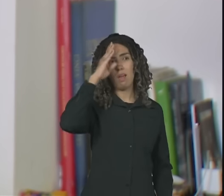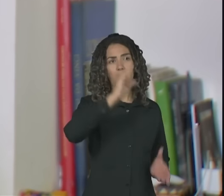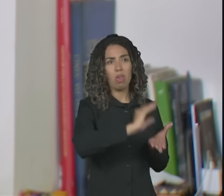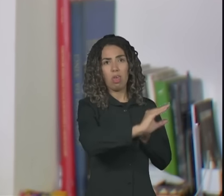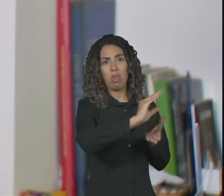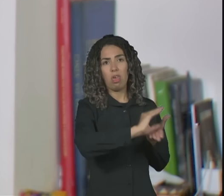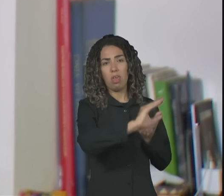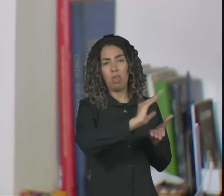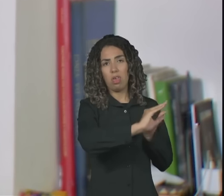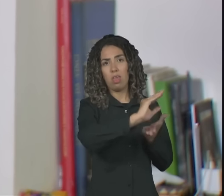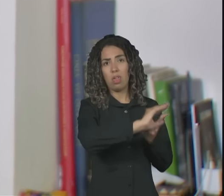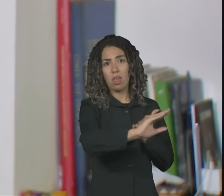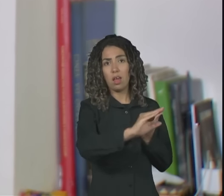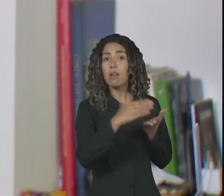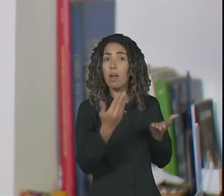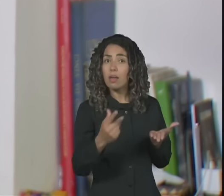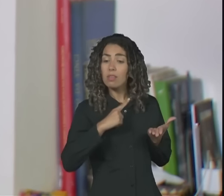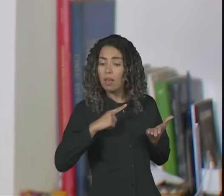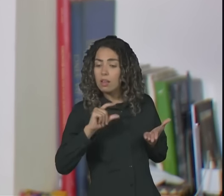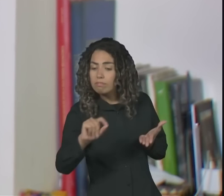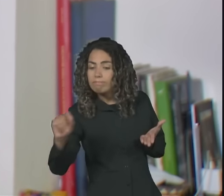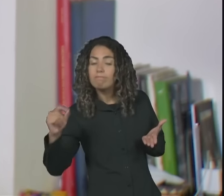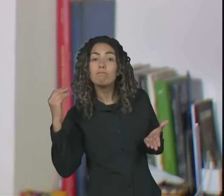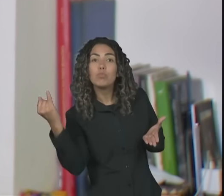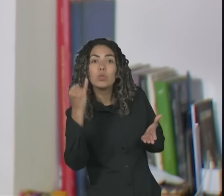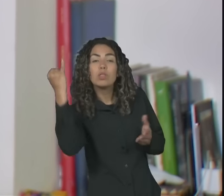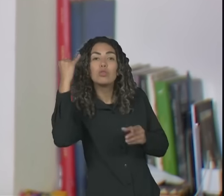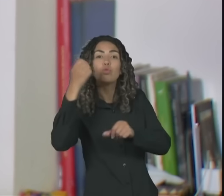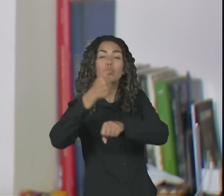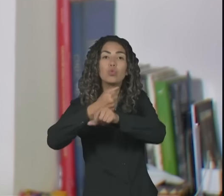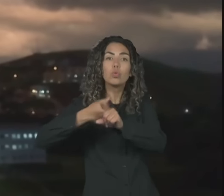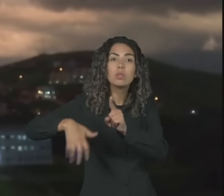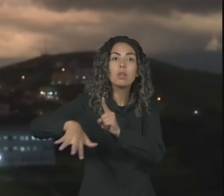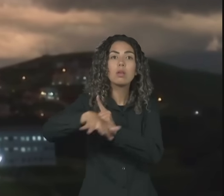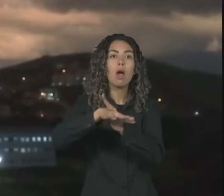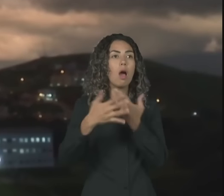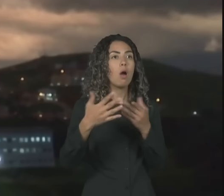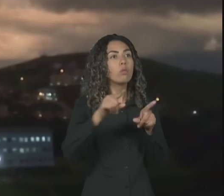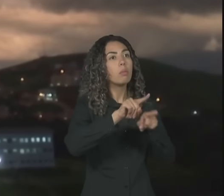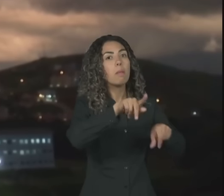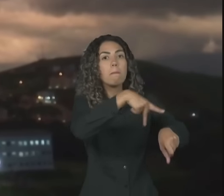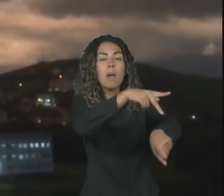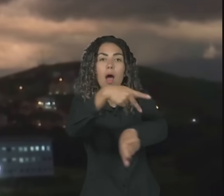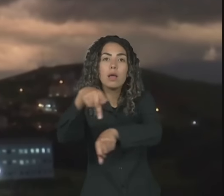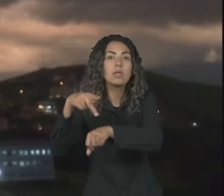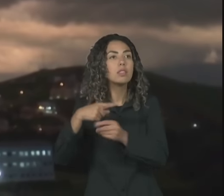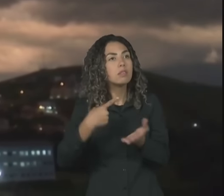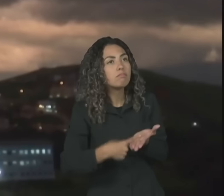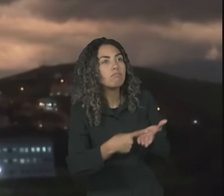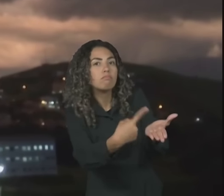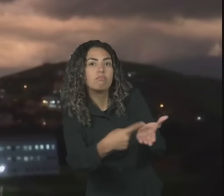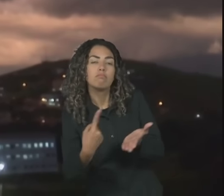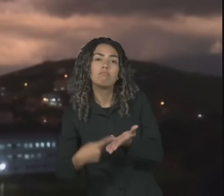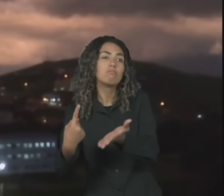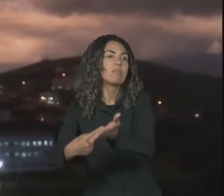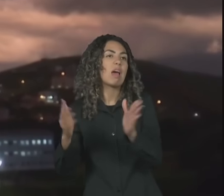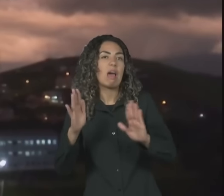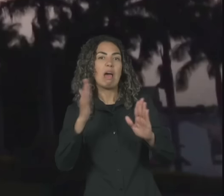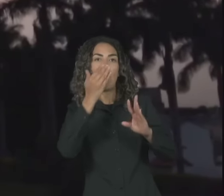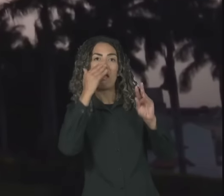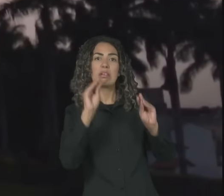para apoiar causas socioambientais ao redor do mundo. As mudanças climáticas não atingem apenas